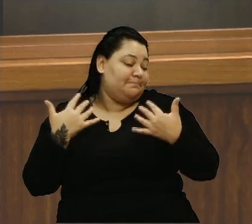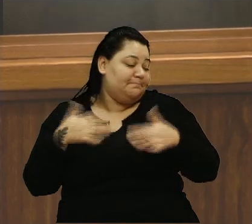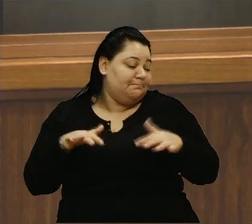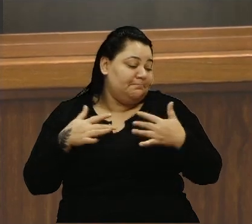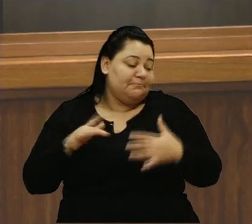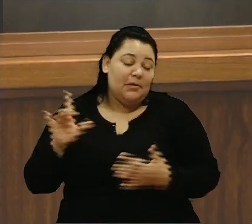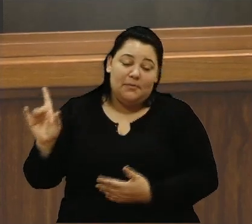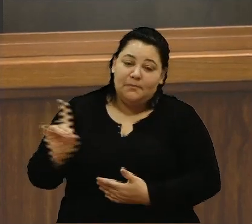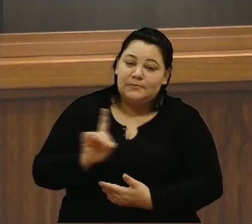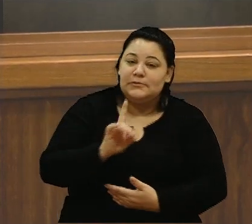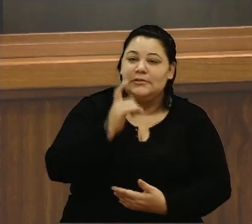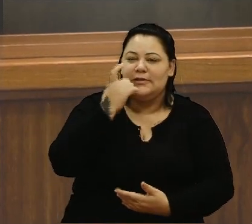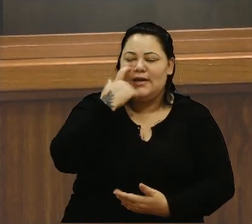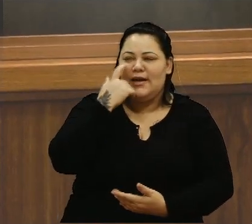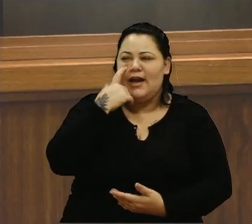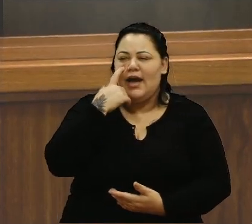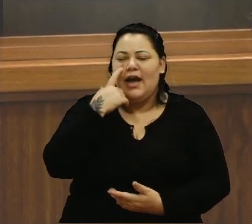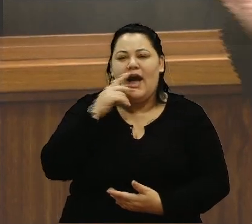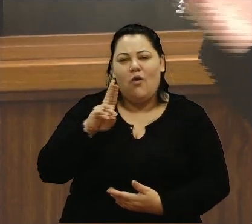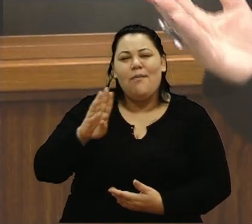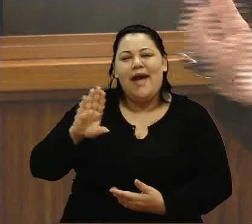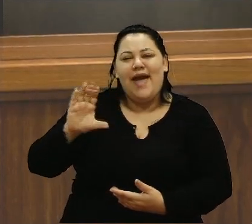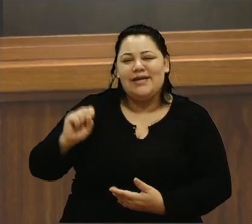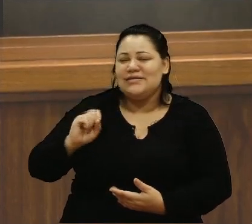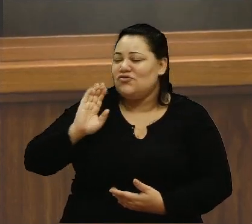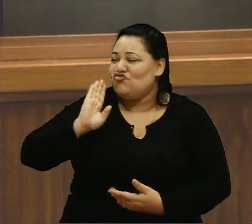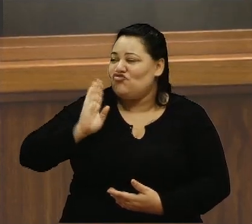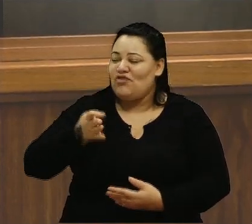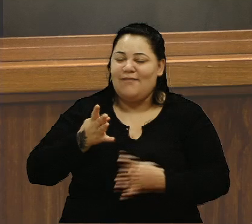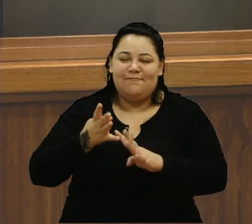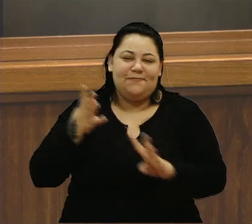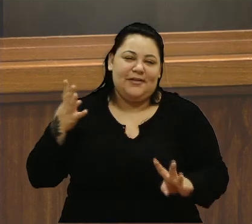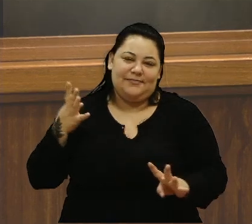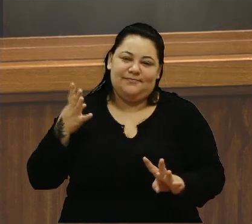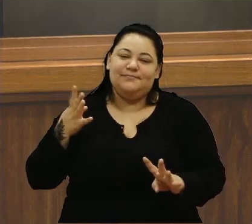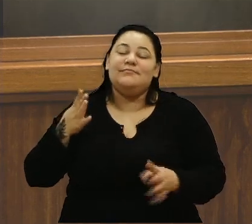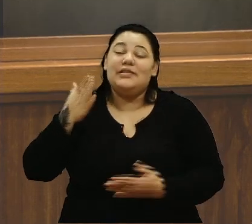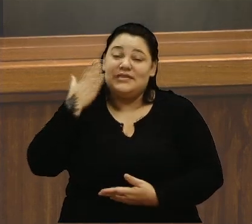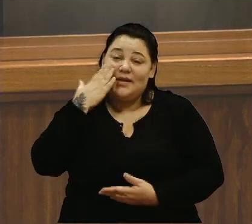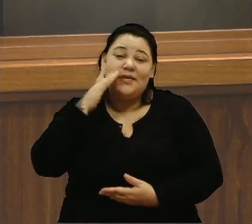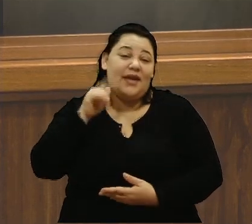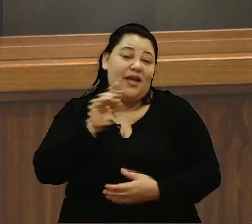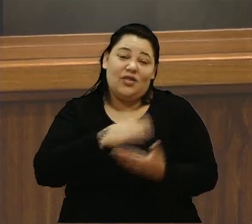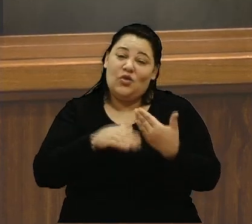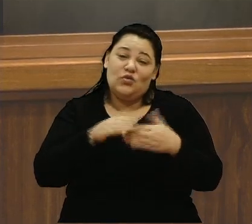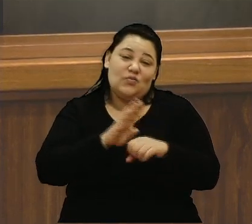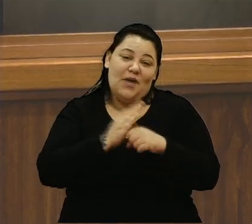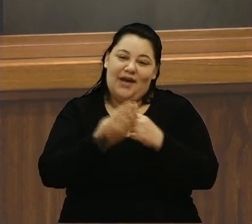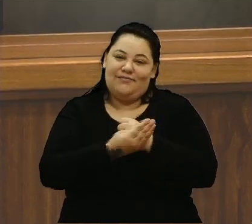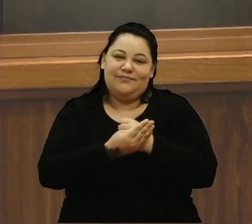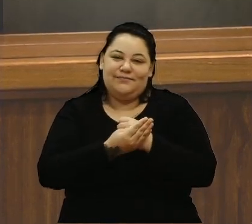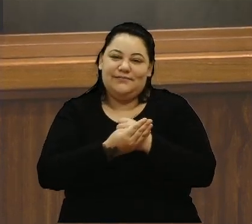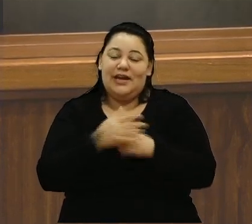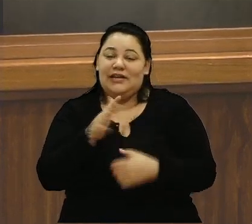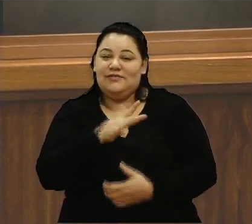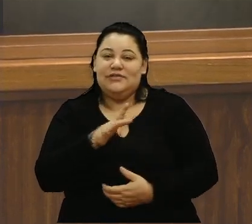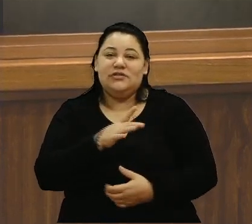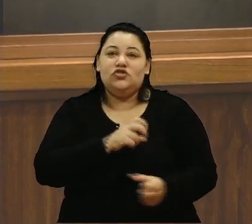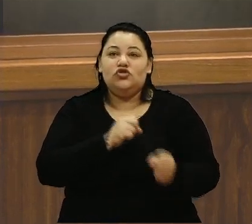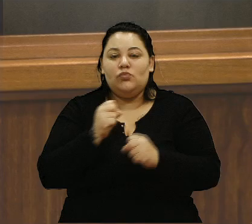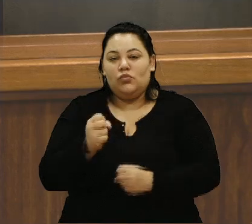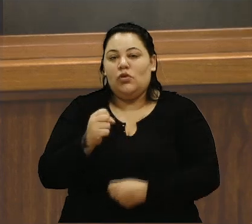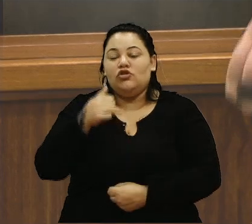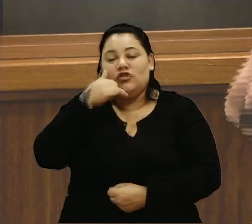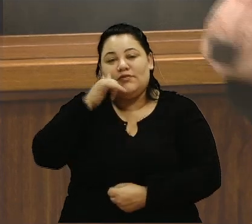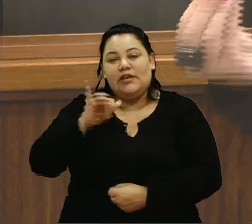reinaugurada a UBS, filas enormes, a gente sabe que é em todos os bairros. Muitas vezes nós podemos evitar de